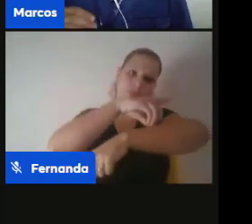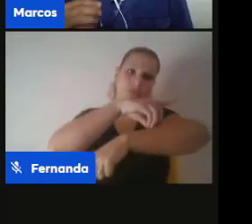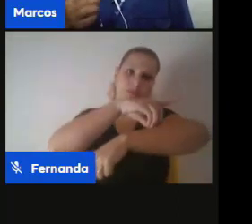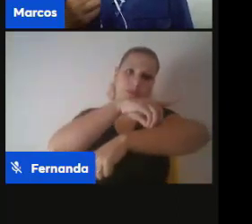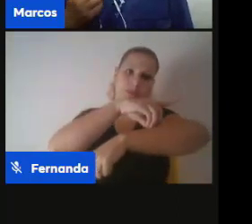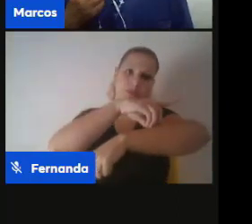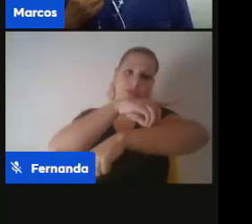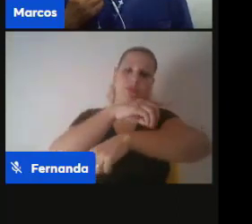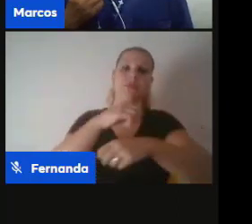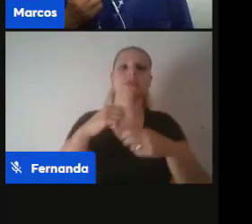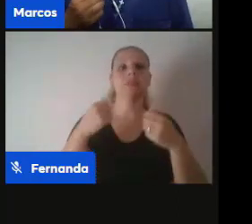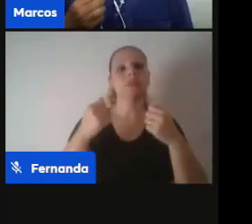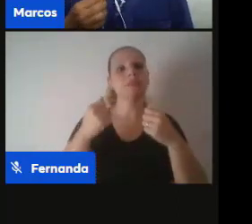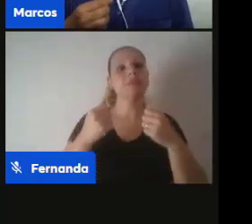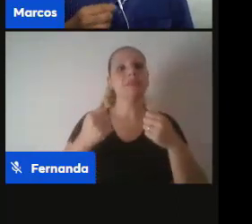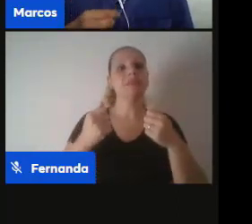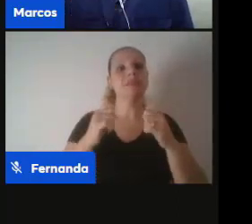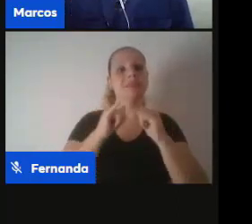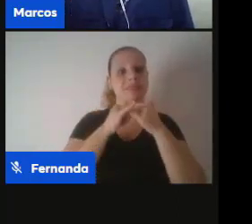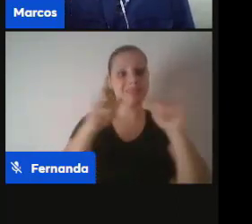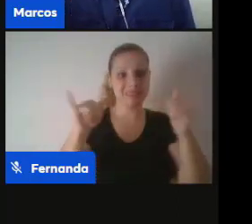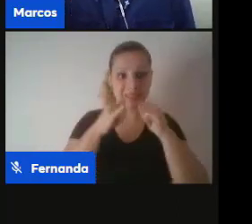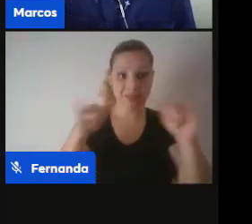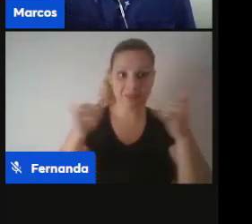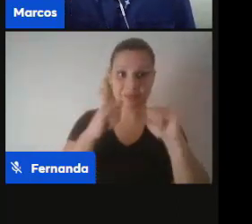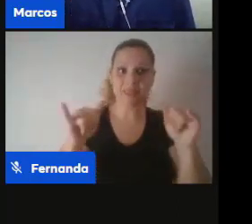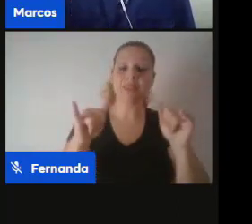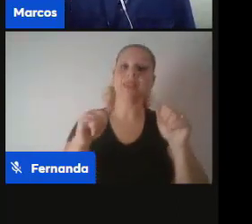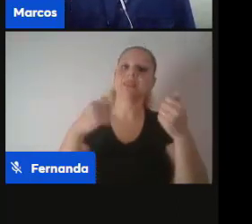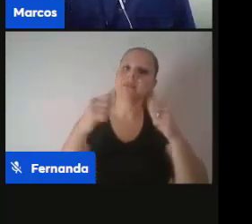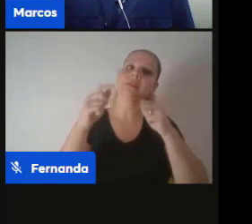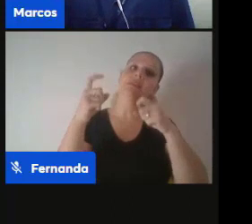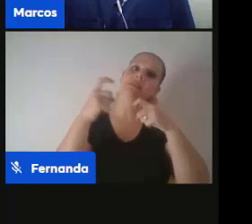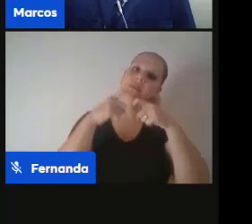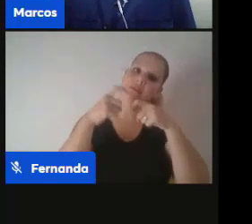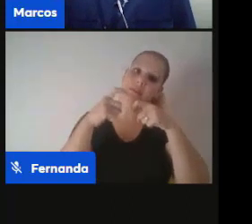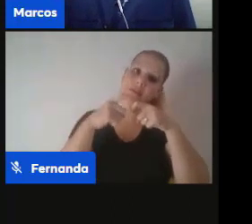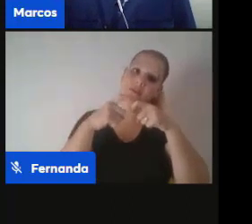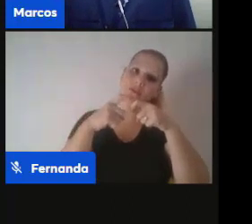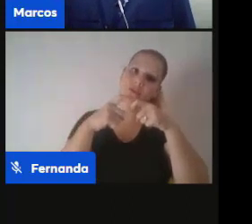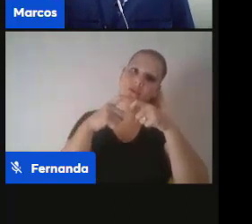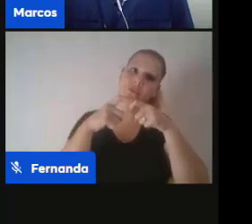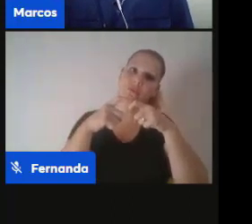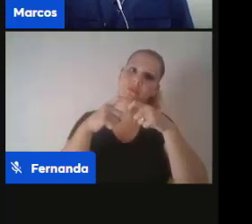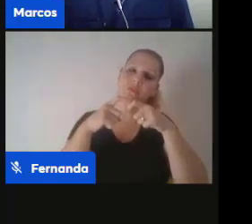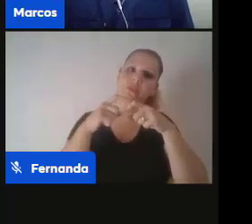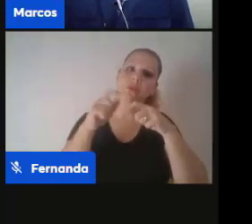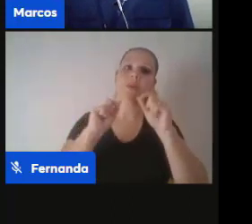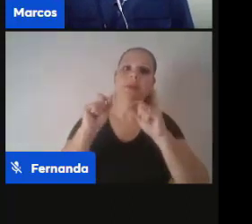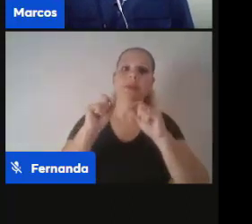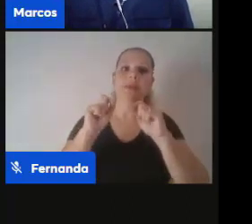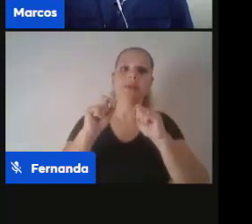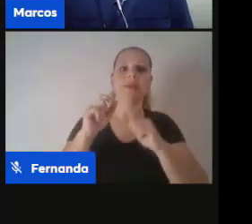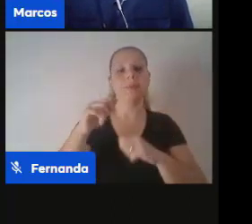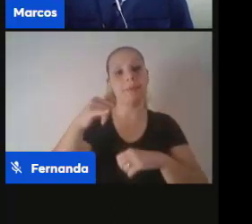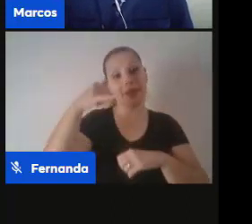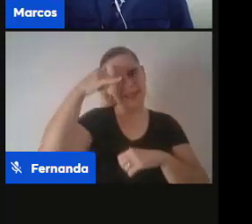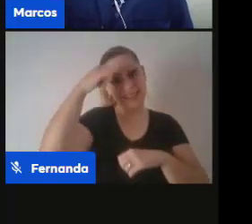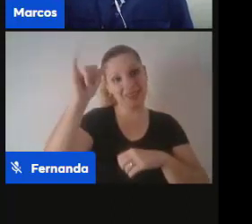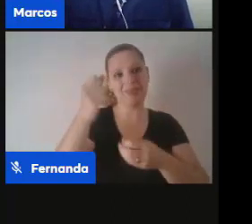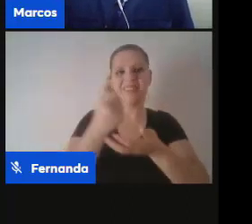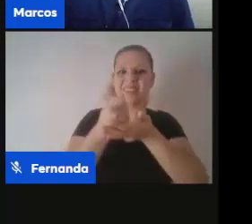de se fazer a notificação das doenças e acompanhamento médico, para não fazer o tratamento e medicação errada,